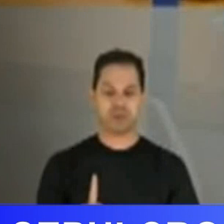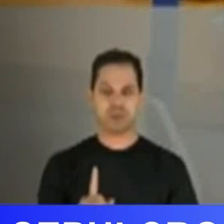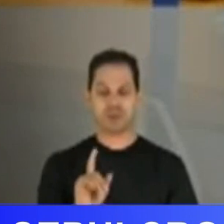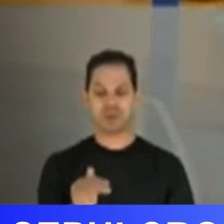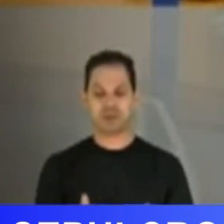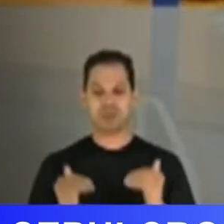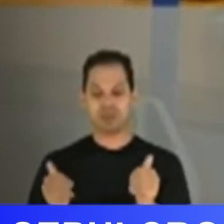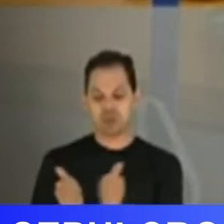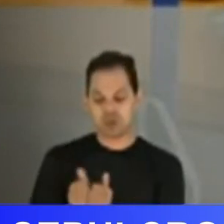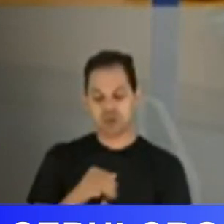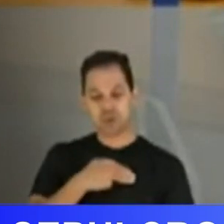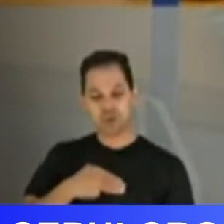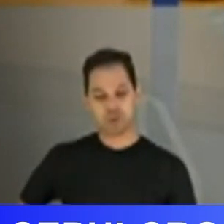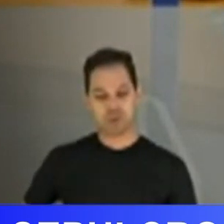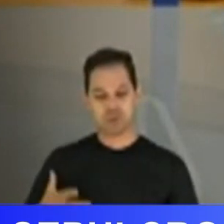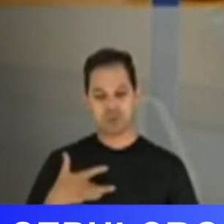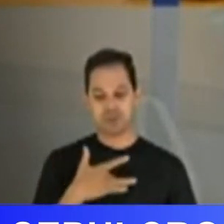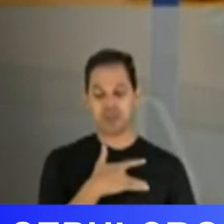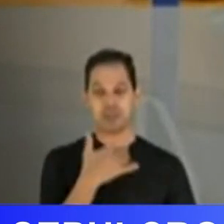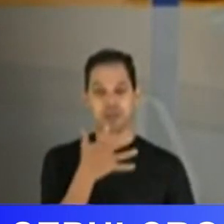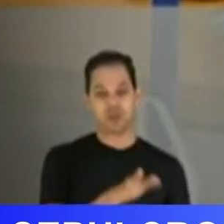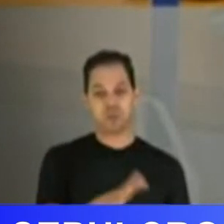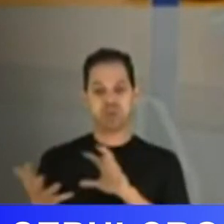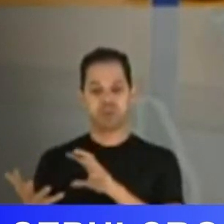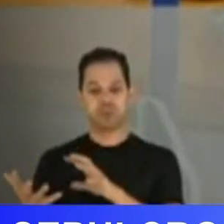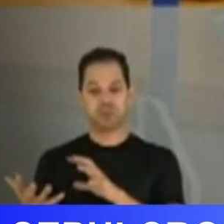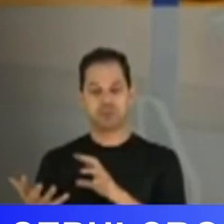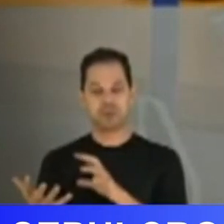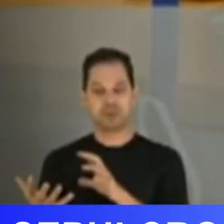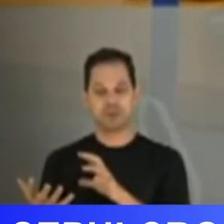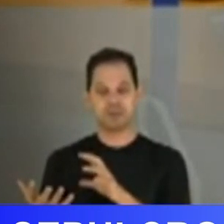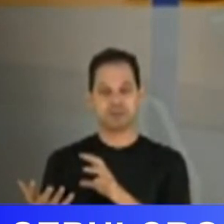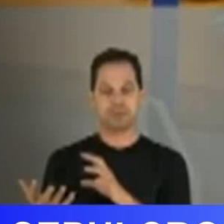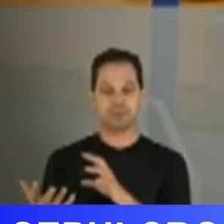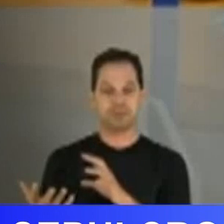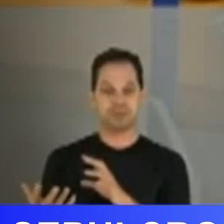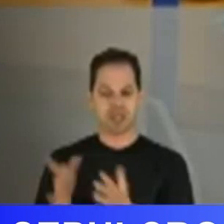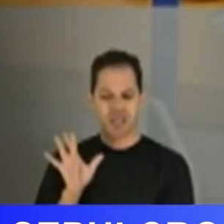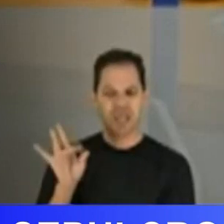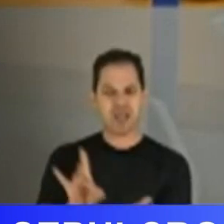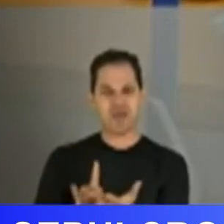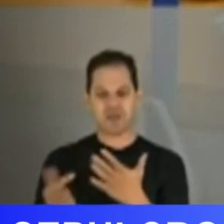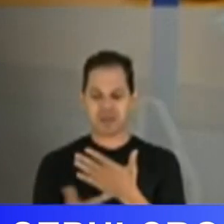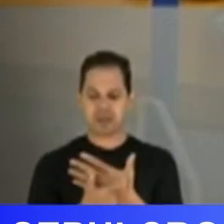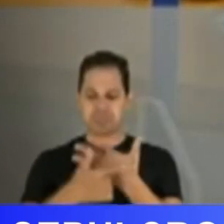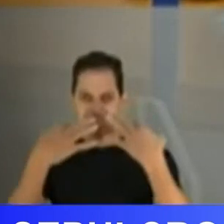posição lá ao lado do ministro da Saúde e, de repente, não agir, não fazer efetivamente a sua